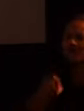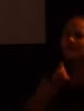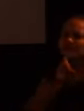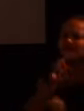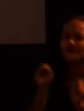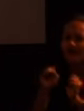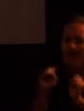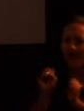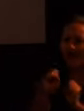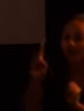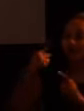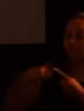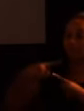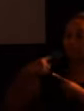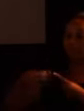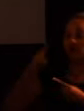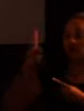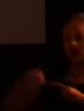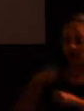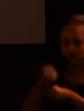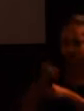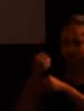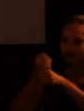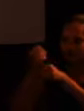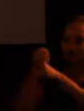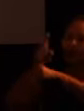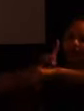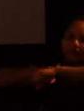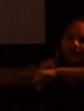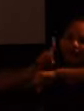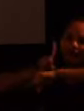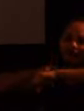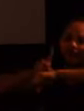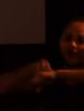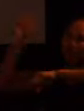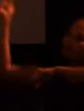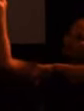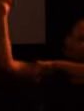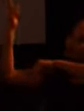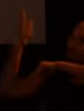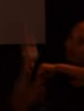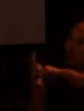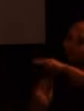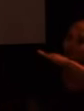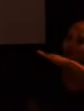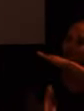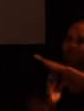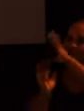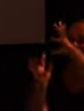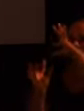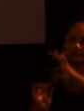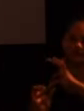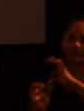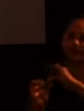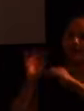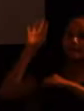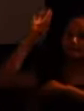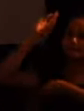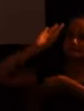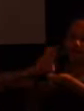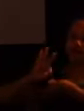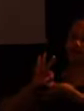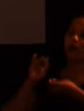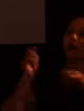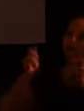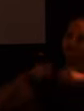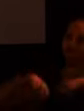de se definir a altura máxima do empreendimento. Esse estudo vai poder, vai definir o máximo que